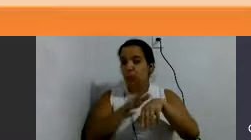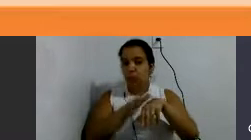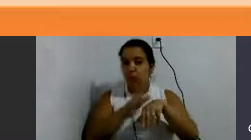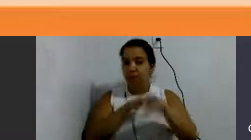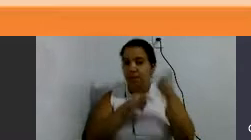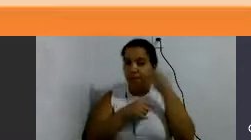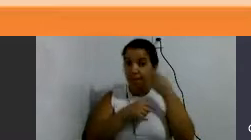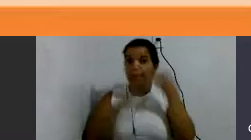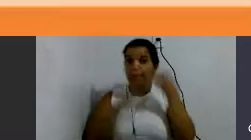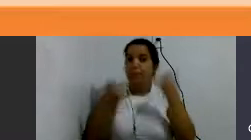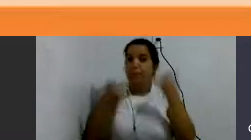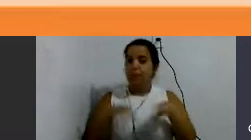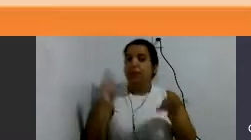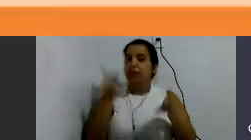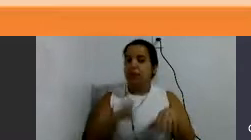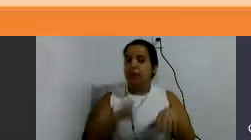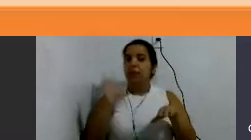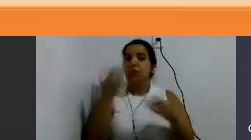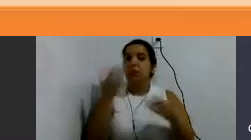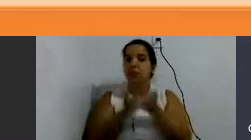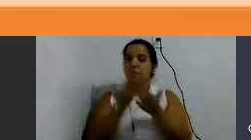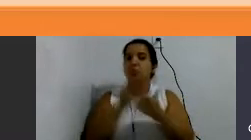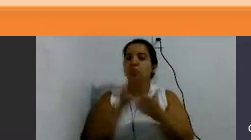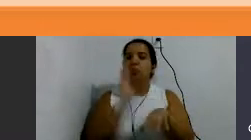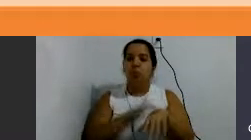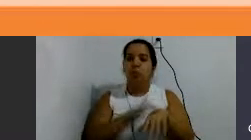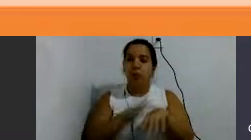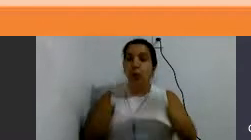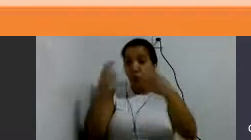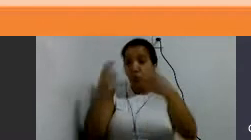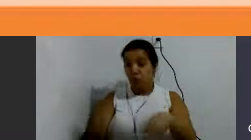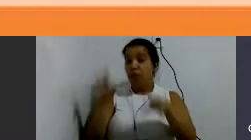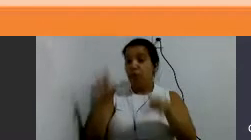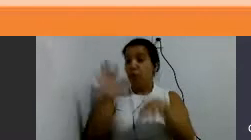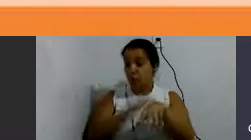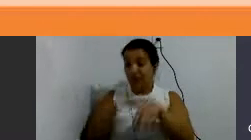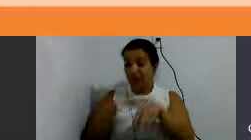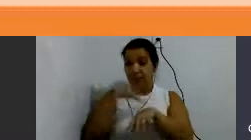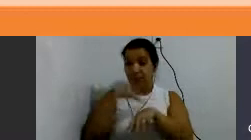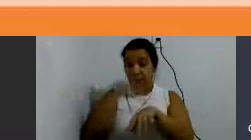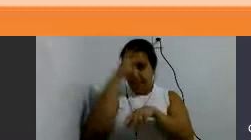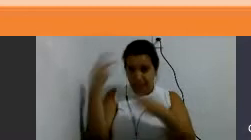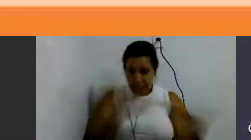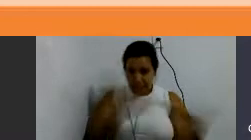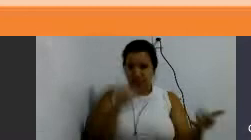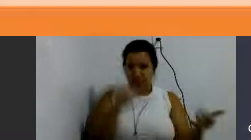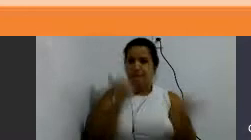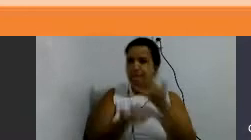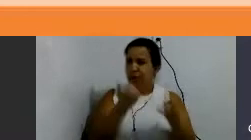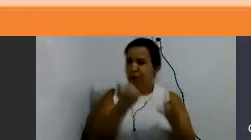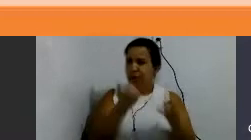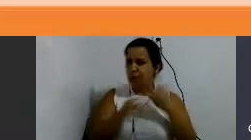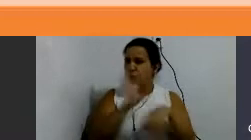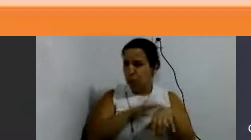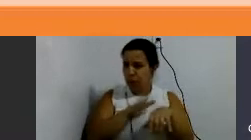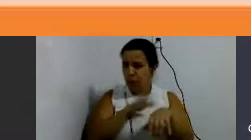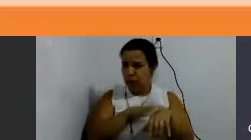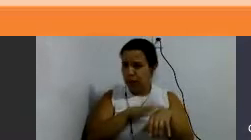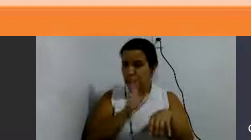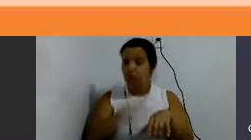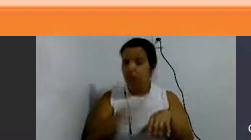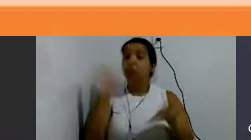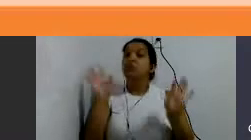na epidemiologia. Então, se a gente sabe de uma área que é endêmica e tem um paciente com uma lesão característica, aquilo